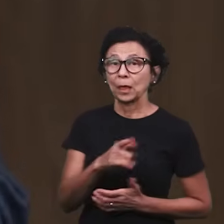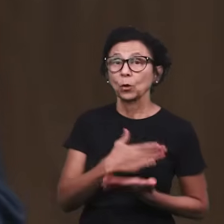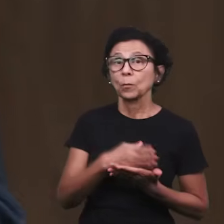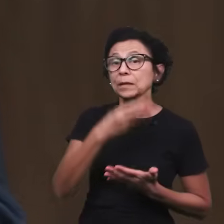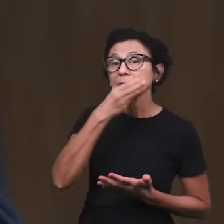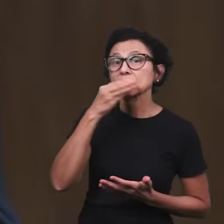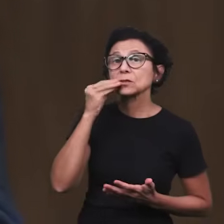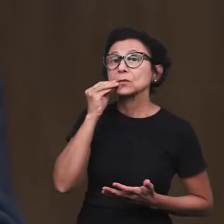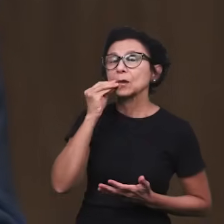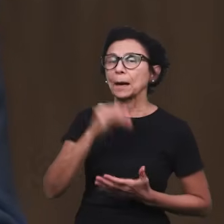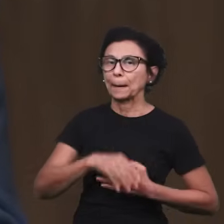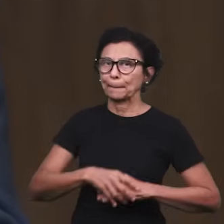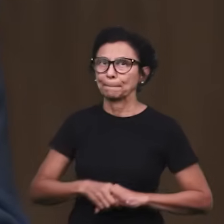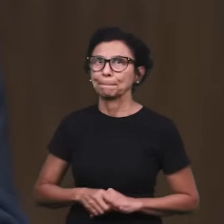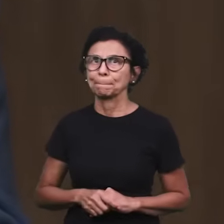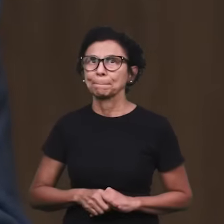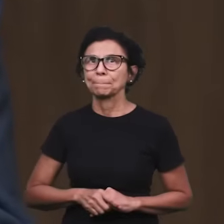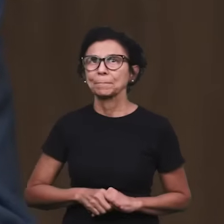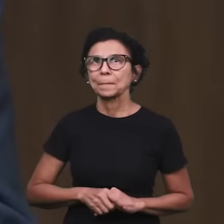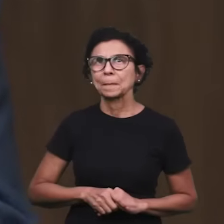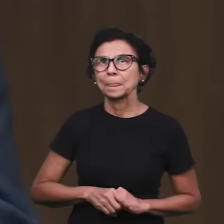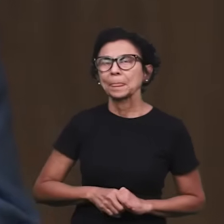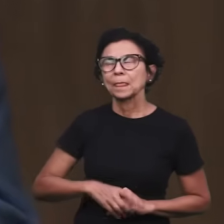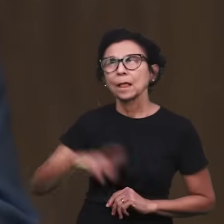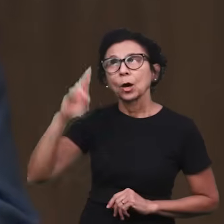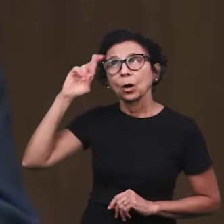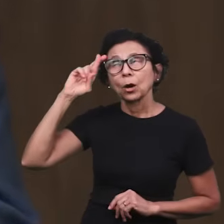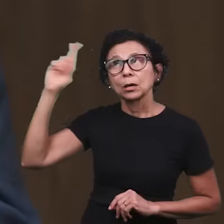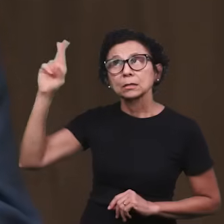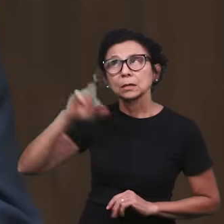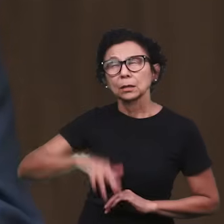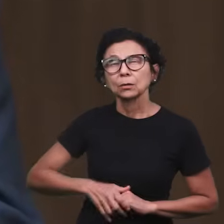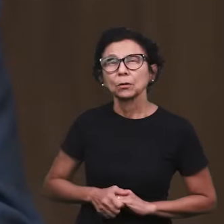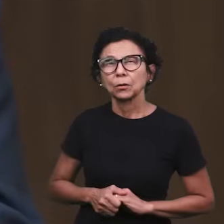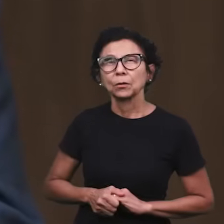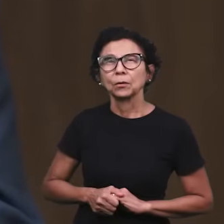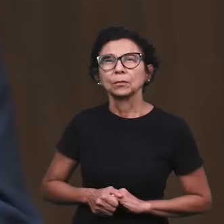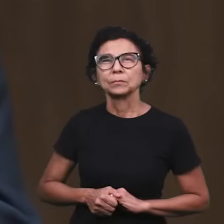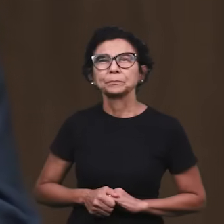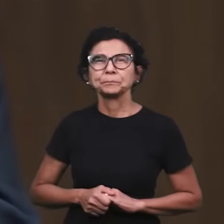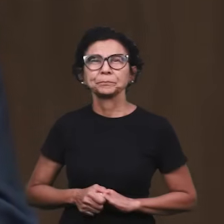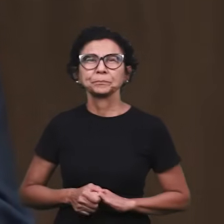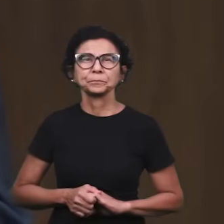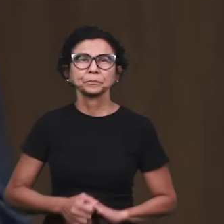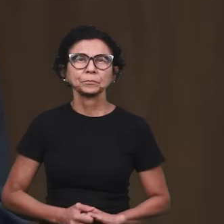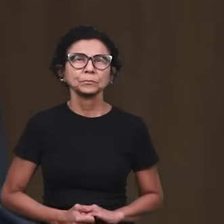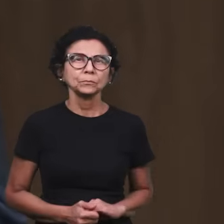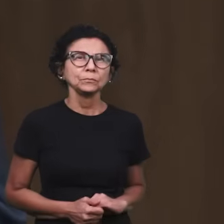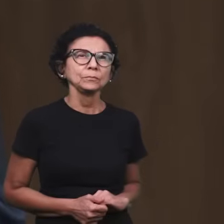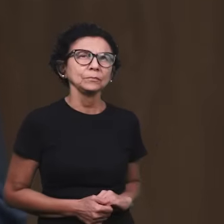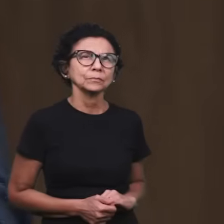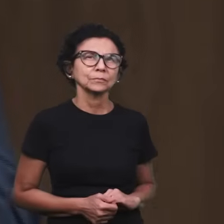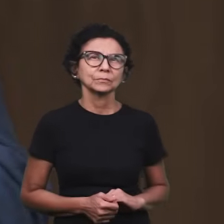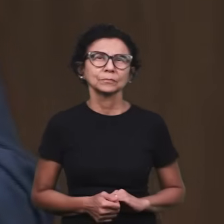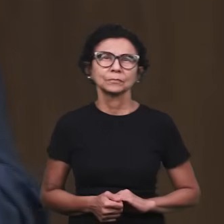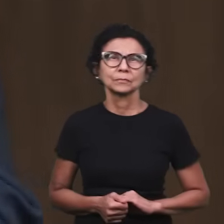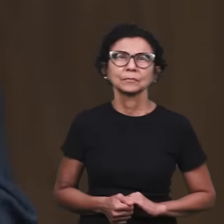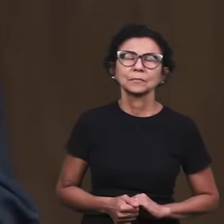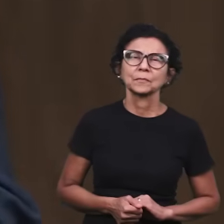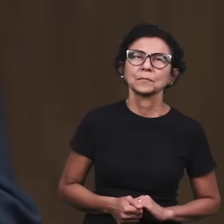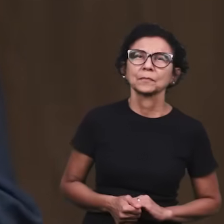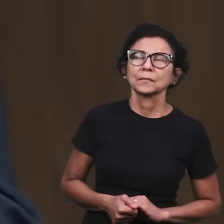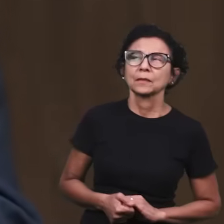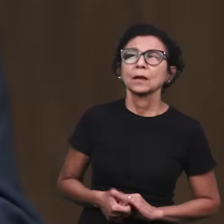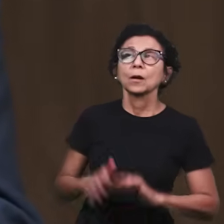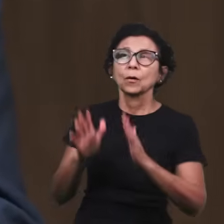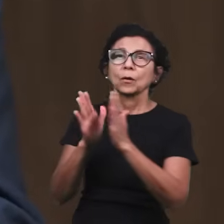então aí você vai ver. Só começa a orar. Senhor, uma frase só, tá? Acordou às 6 da manhã, vai trabalhar de manhã, ó que você lembrar,